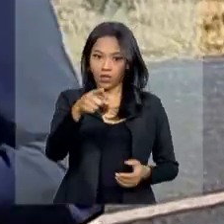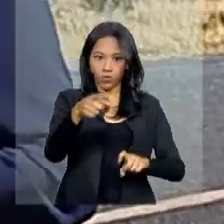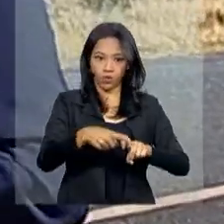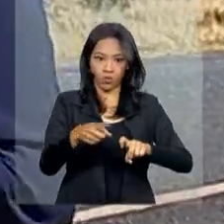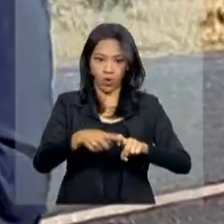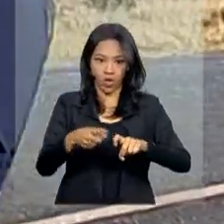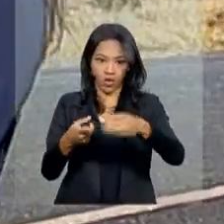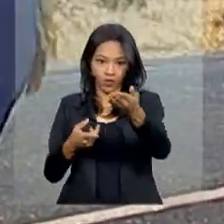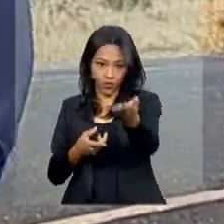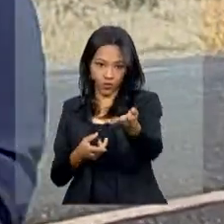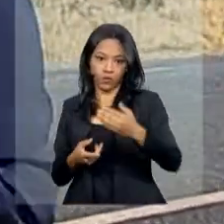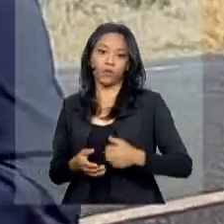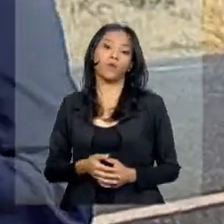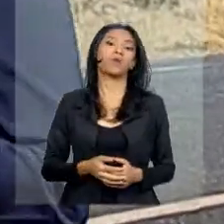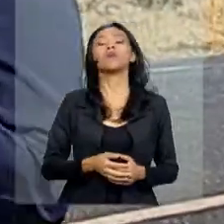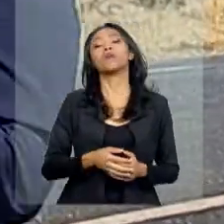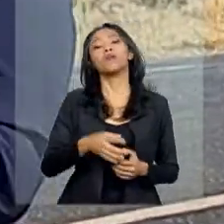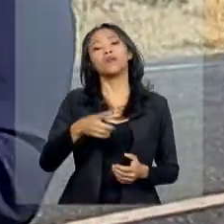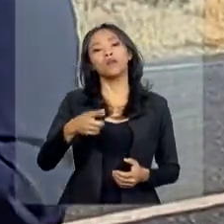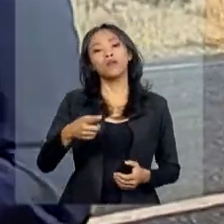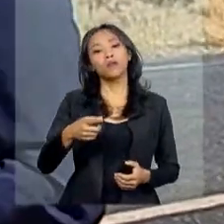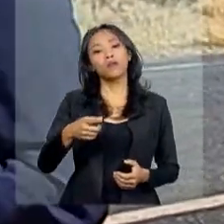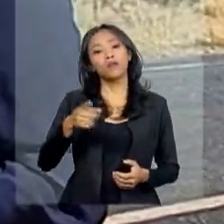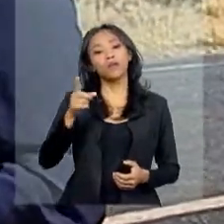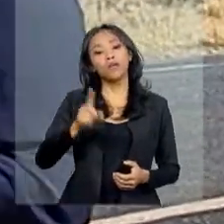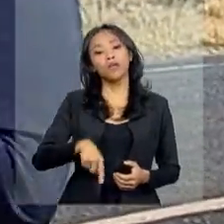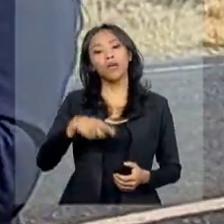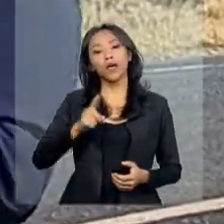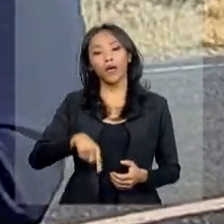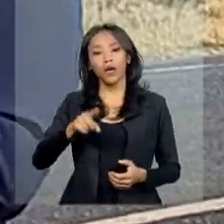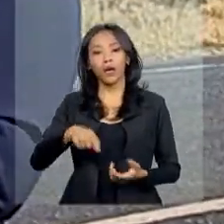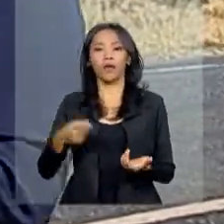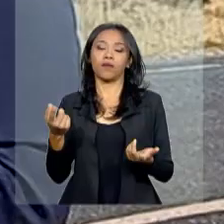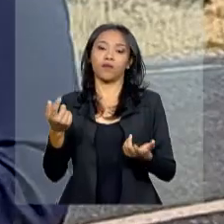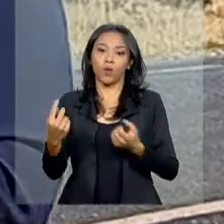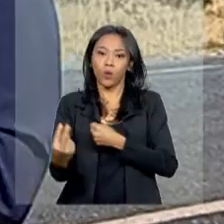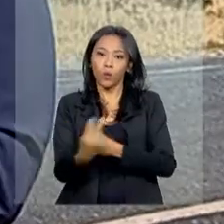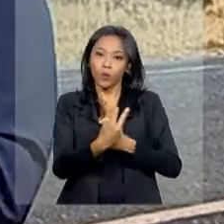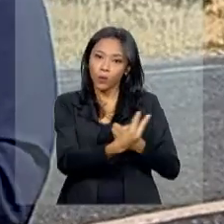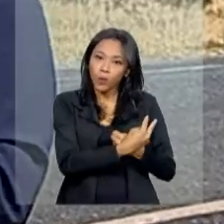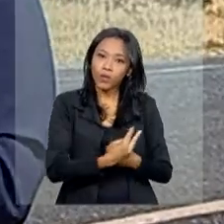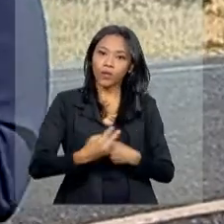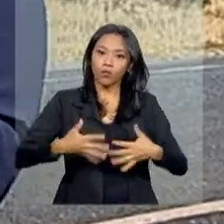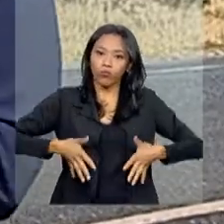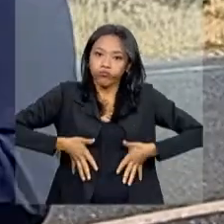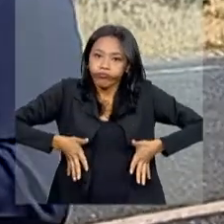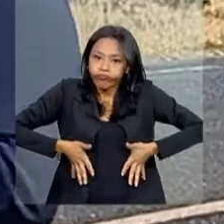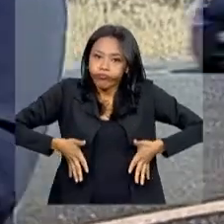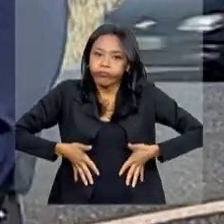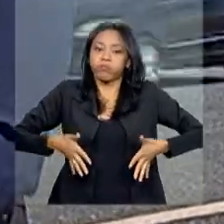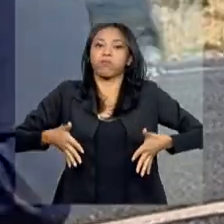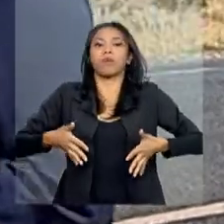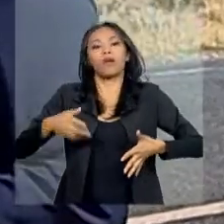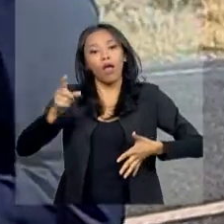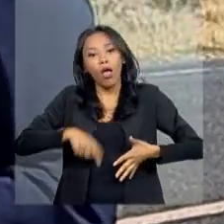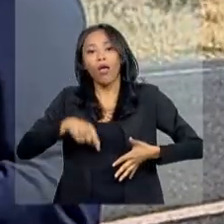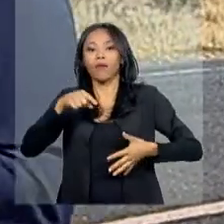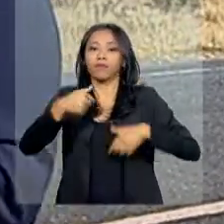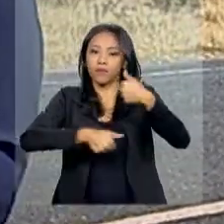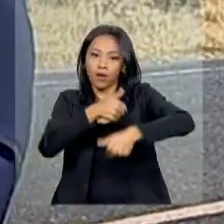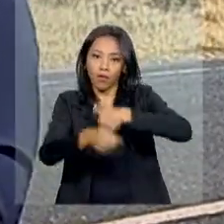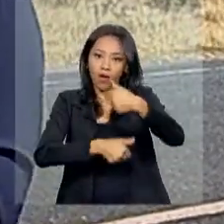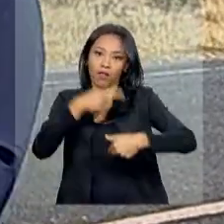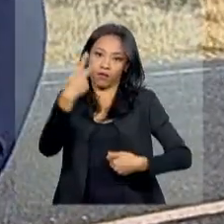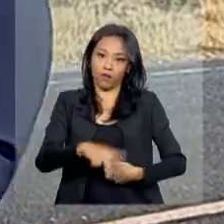da silva na equipe que é pneumologista e também coordenador da campanha antitabagista no distrito federal